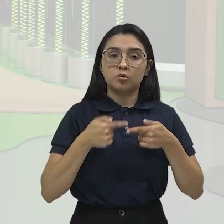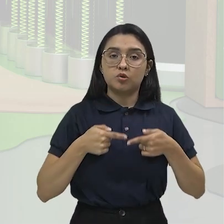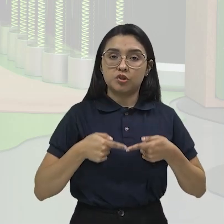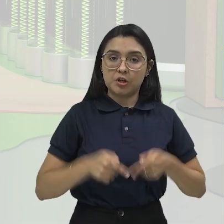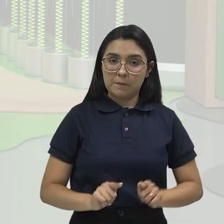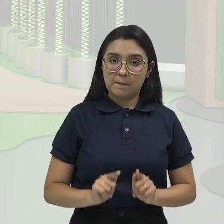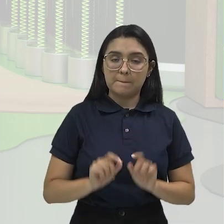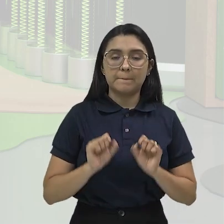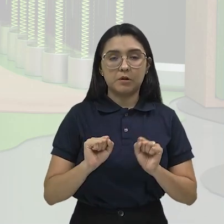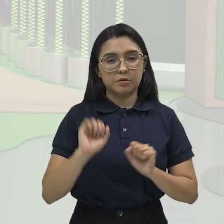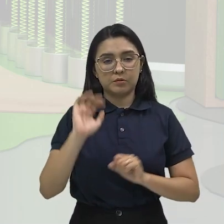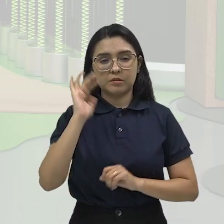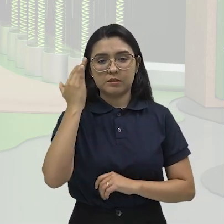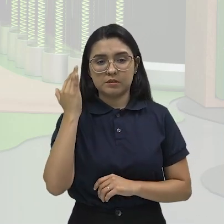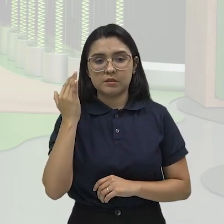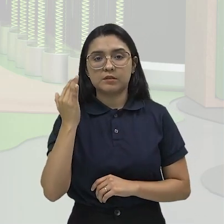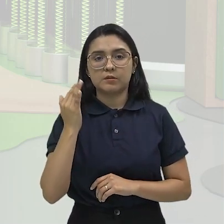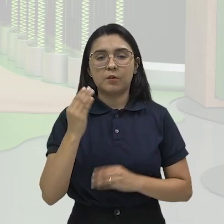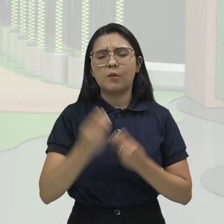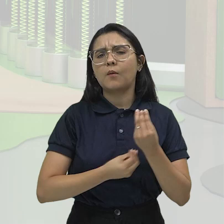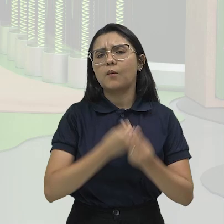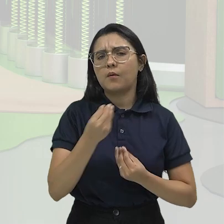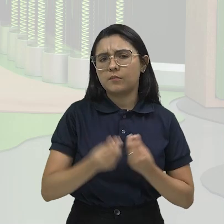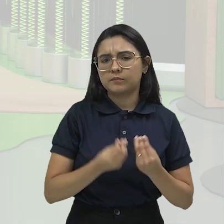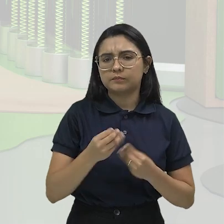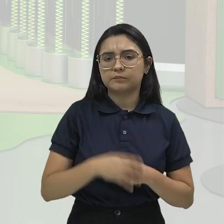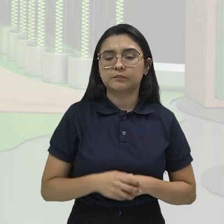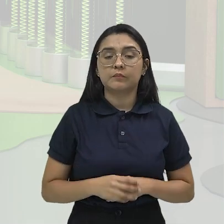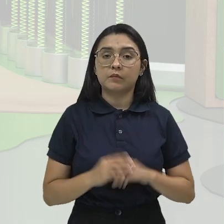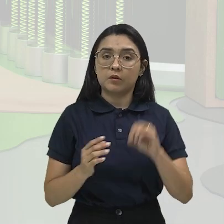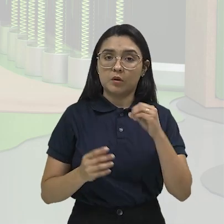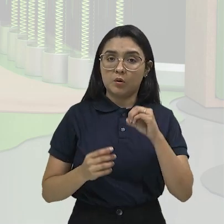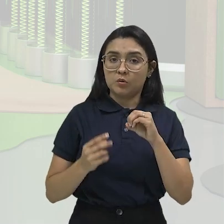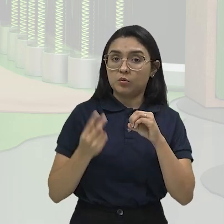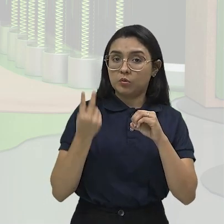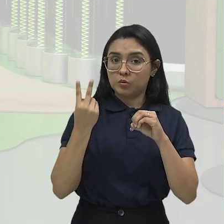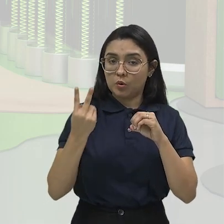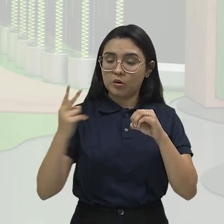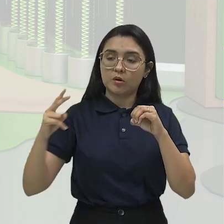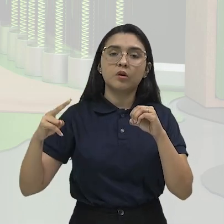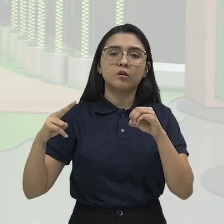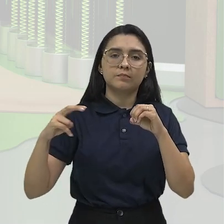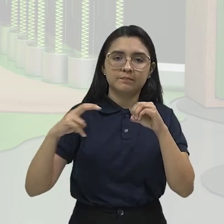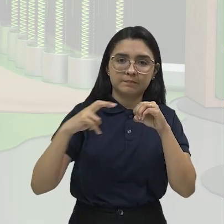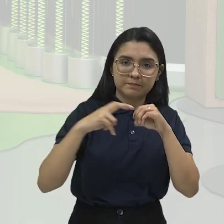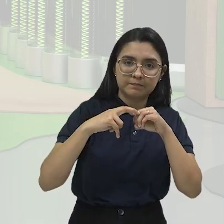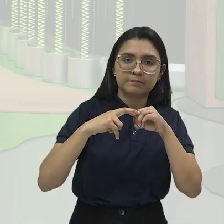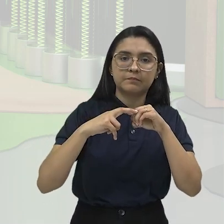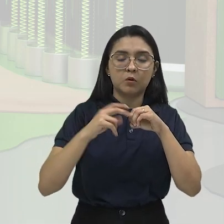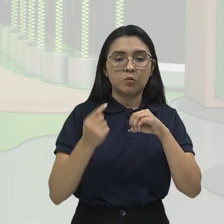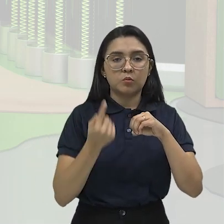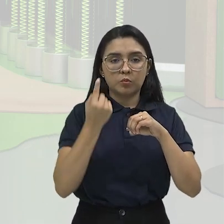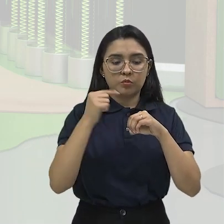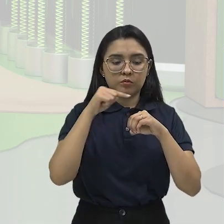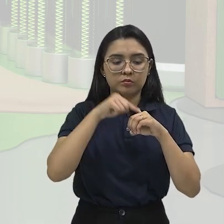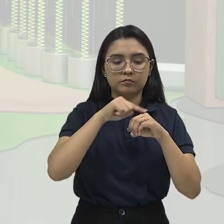gêmeos pode acontecer do seguinte: ou 2 espermatozoides fecundarem o mesmo